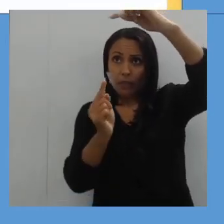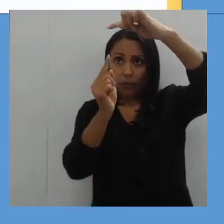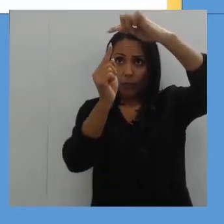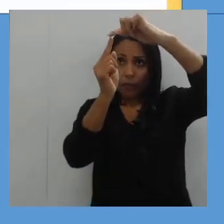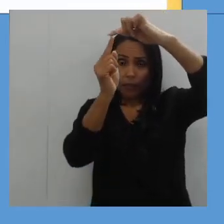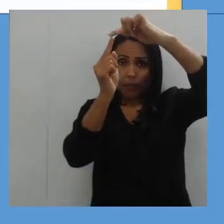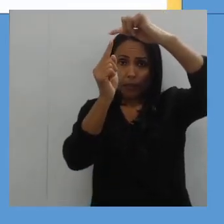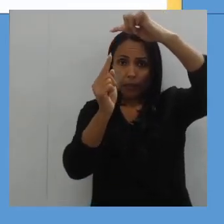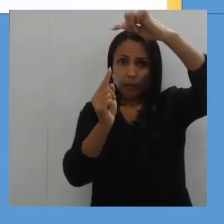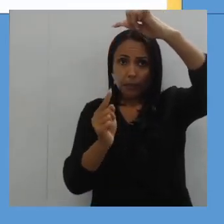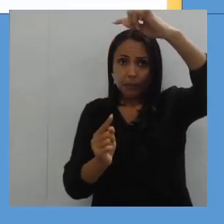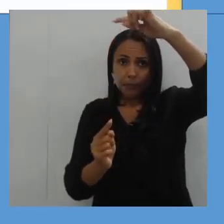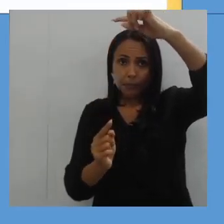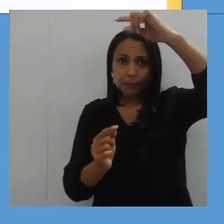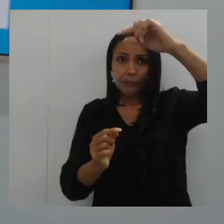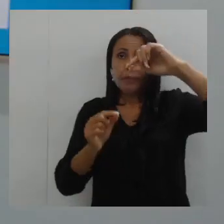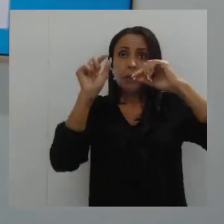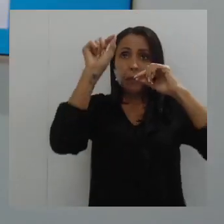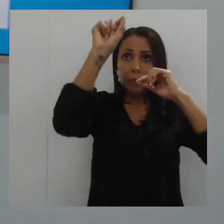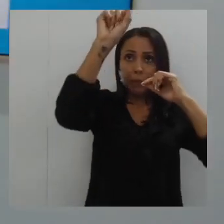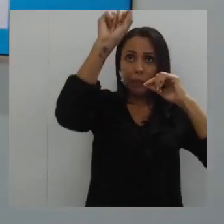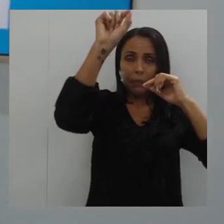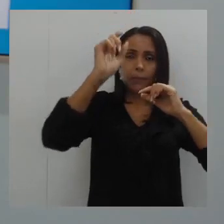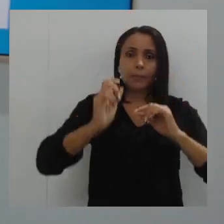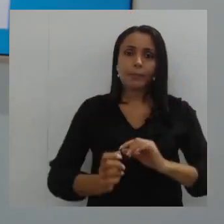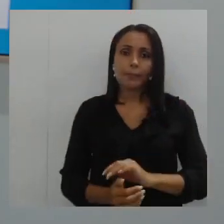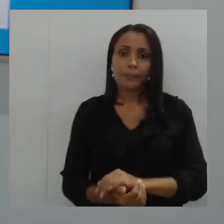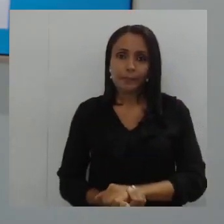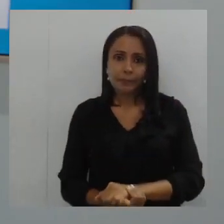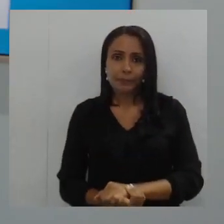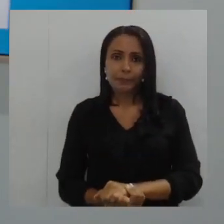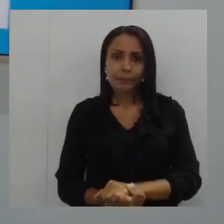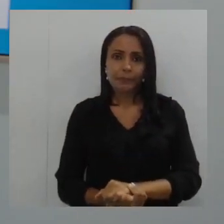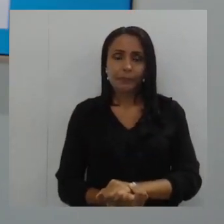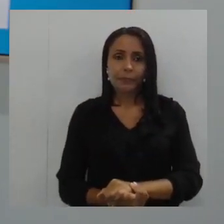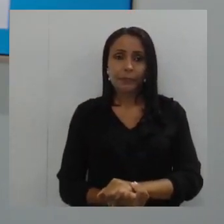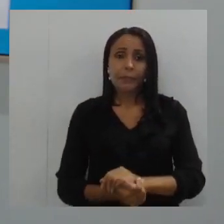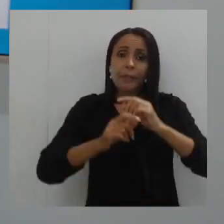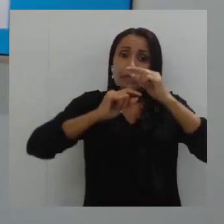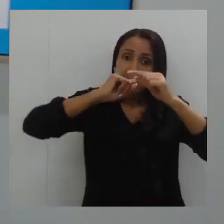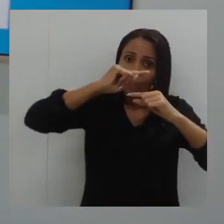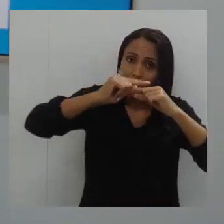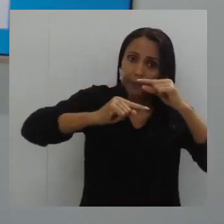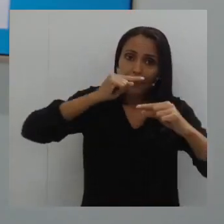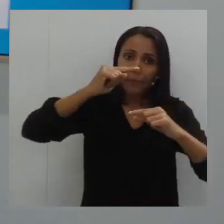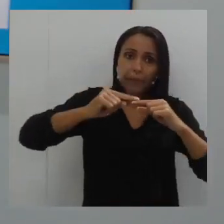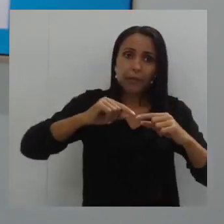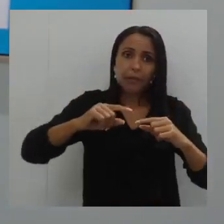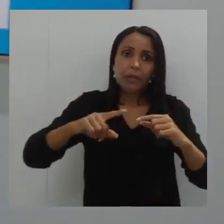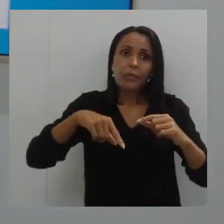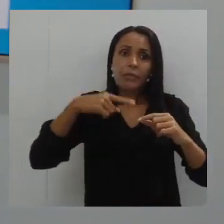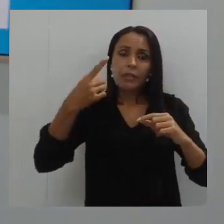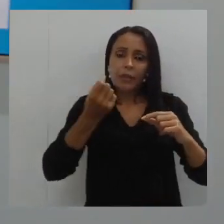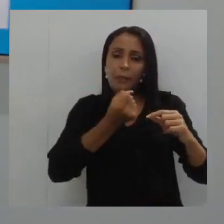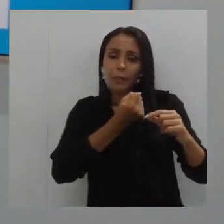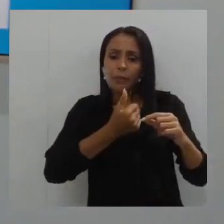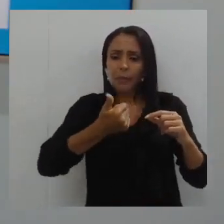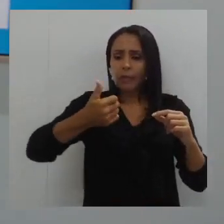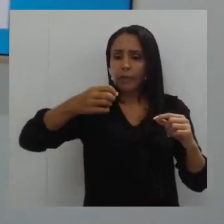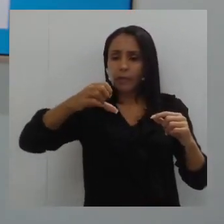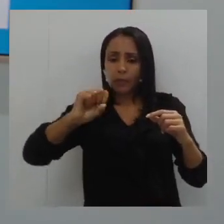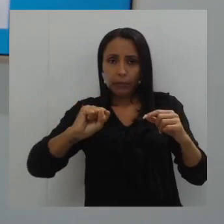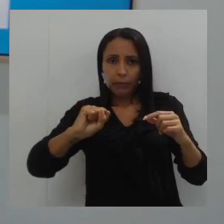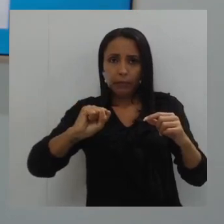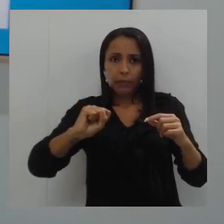encontram, eles fazem aqui, ó, um vértice. Né? E depois, a gente vai para o número 18,